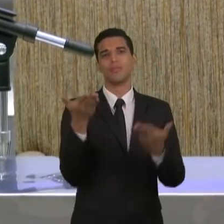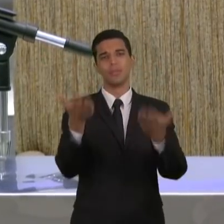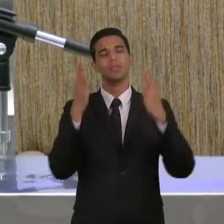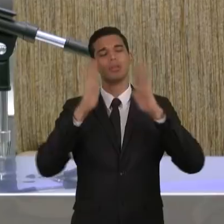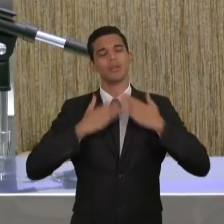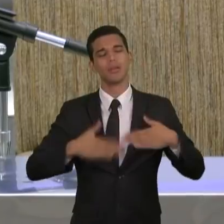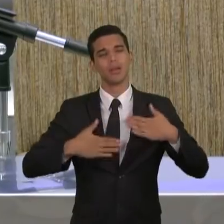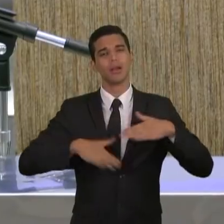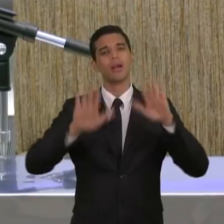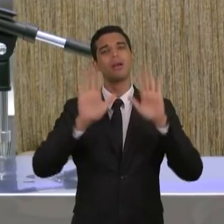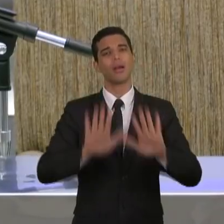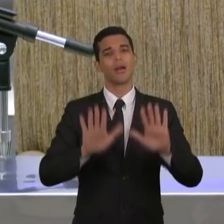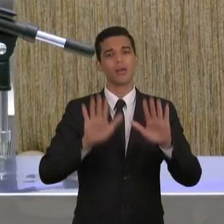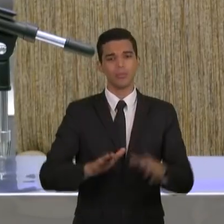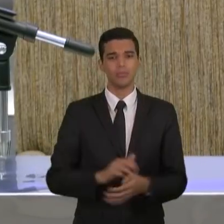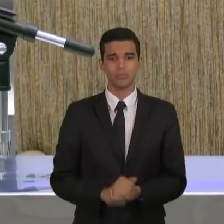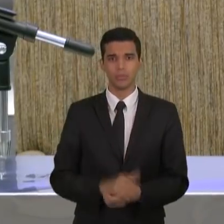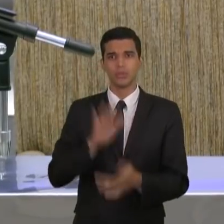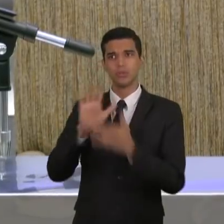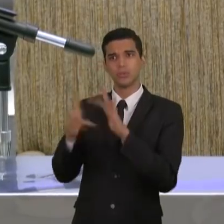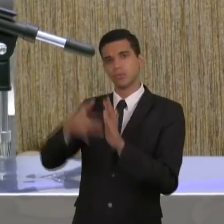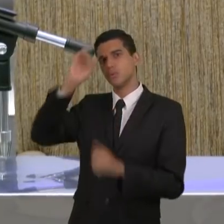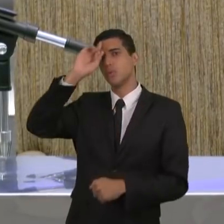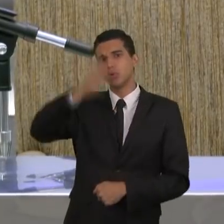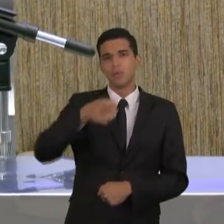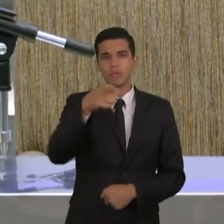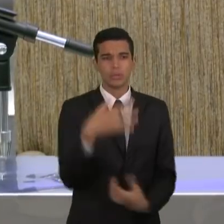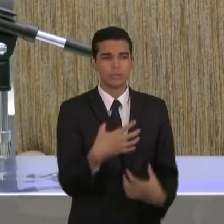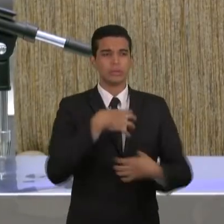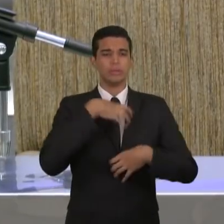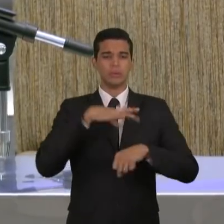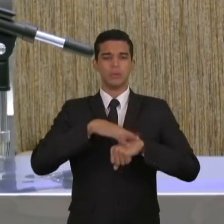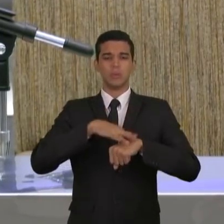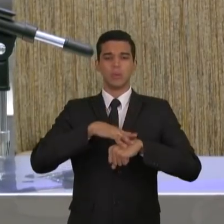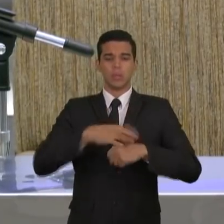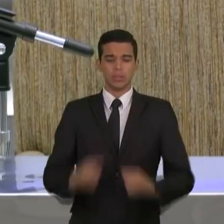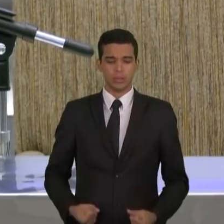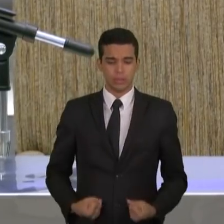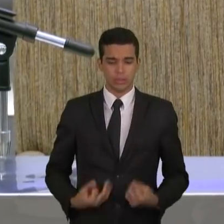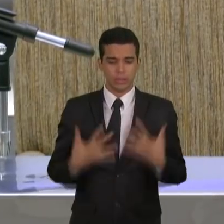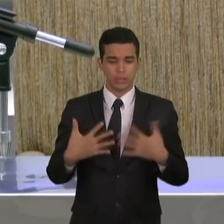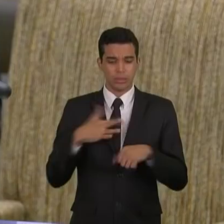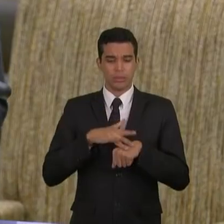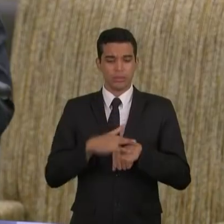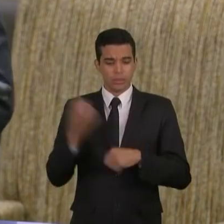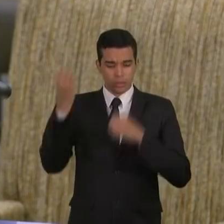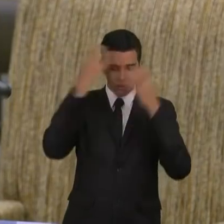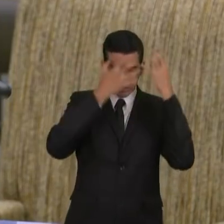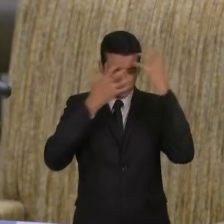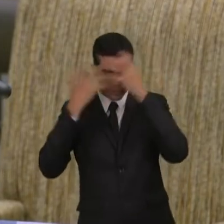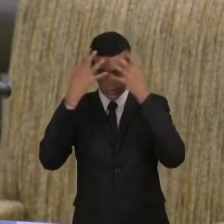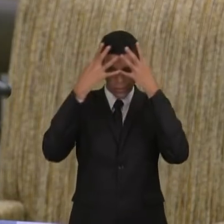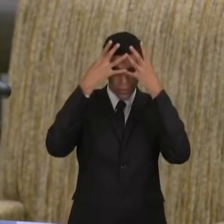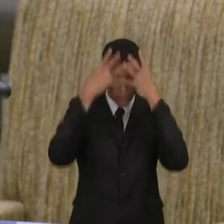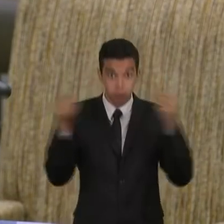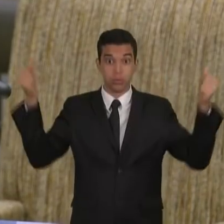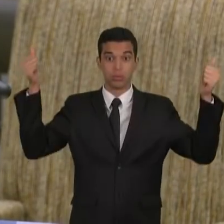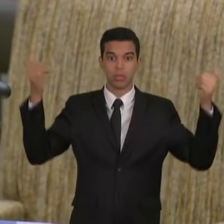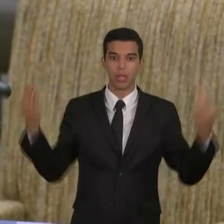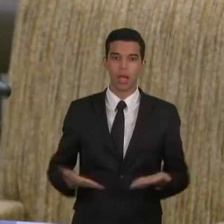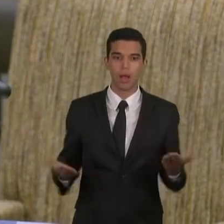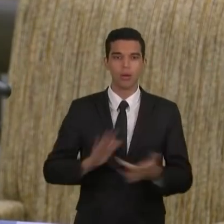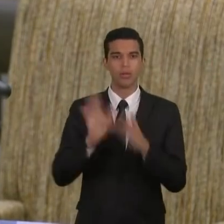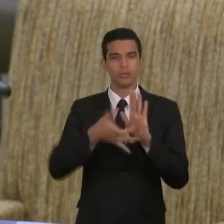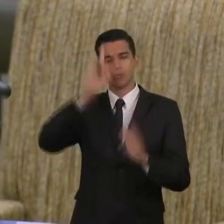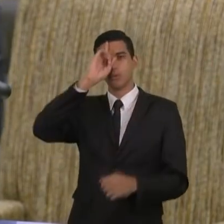alma Jesus repreende aqui esta noite esta enfermidade está tomando conta da tua mente Sabbat retirada